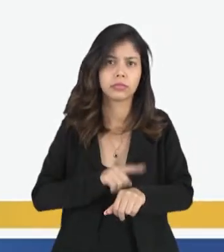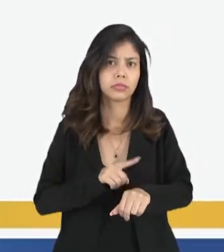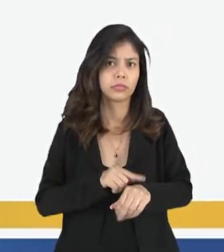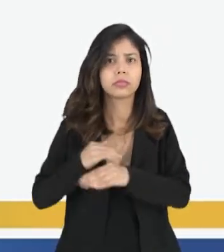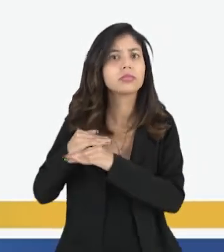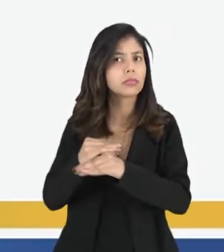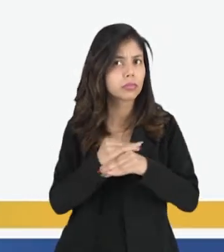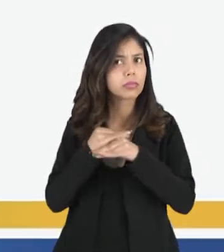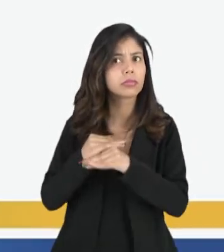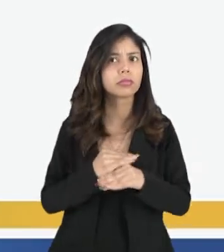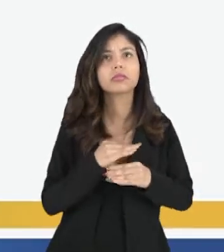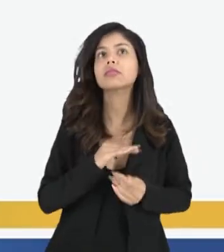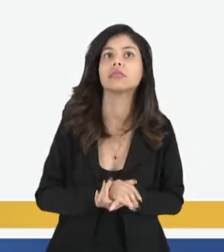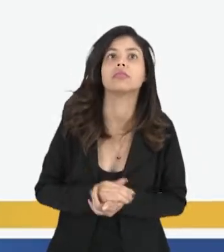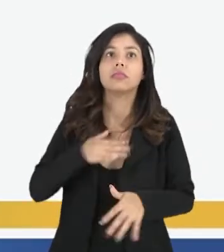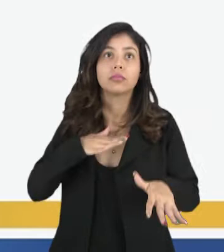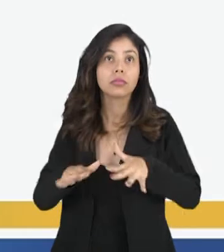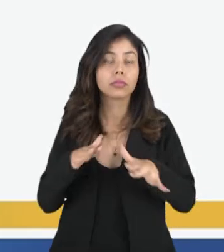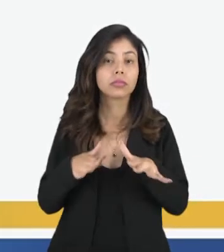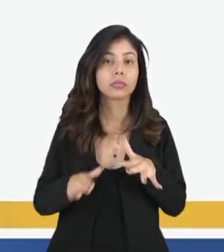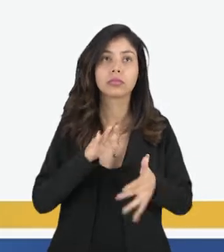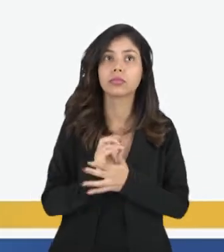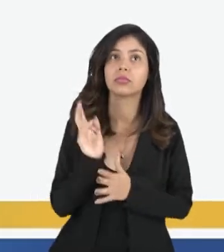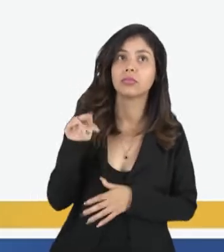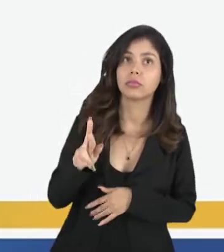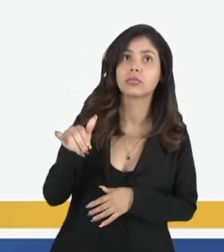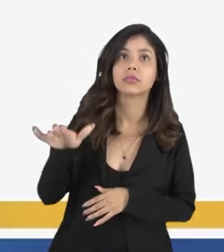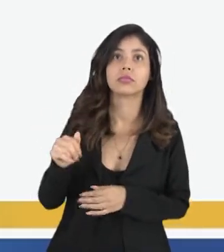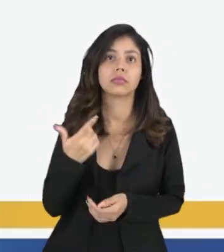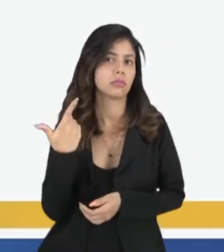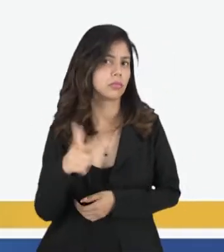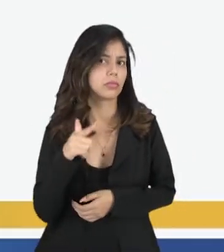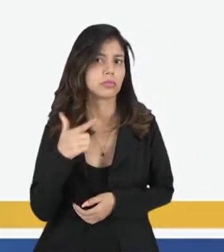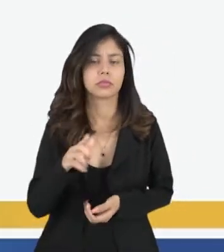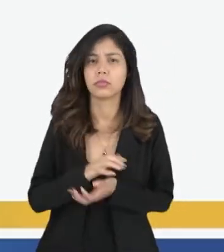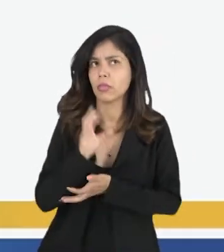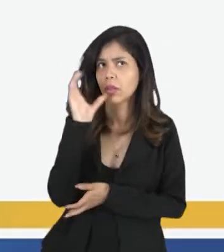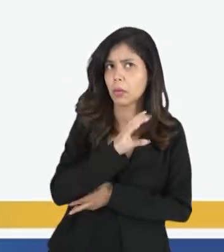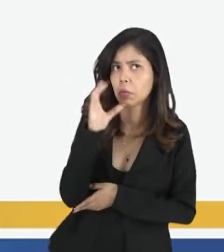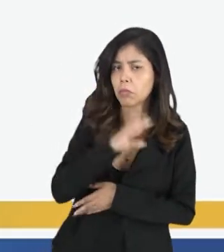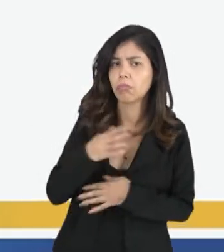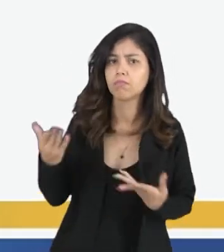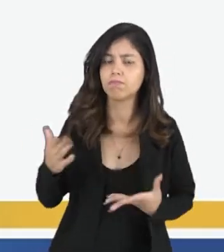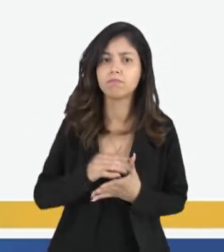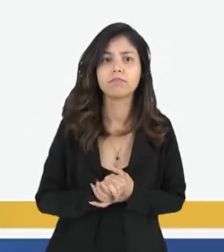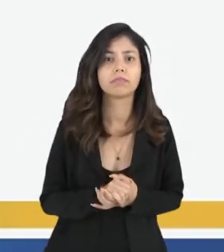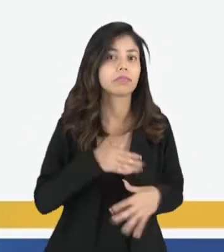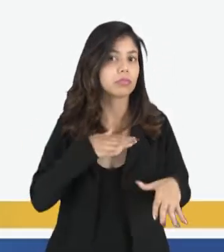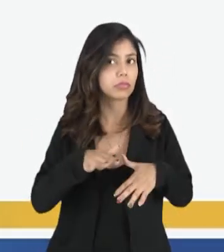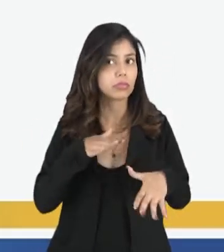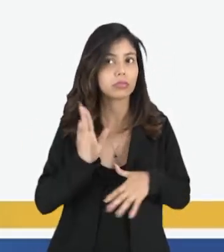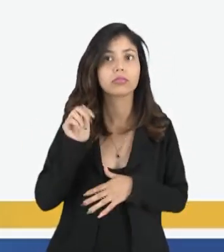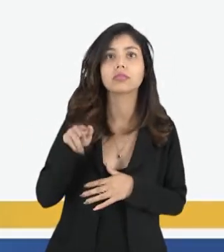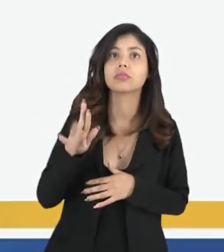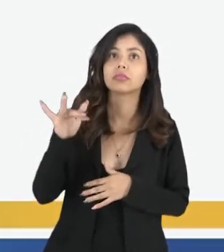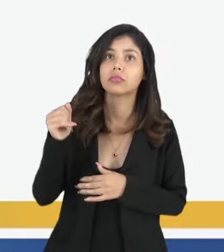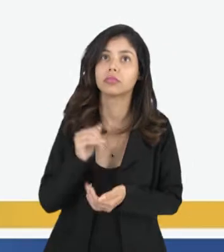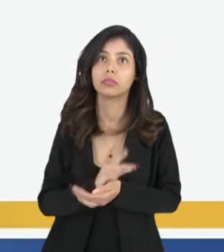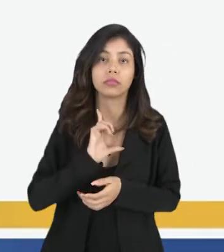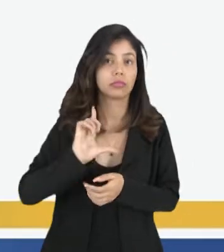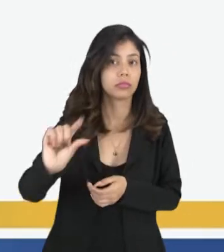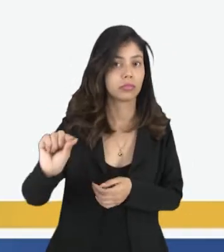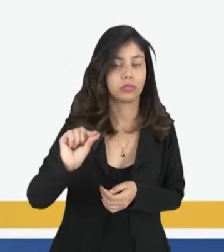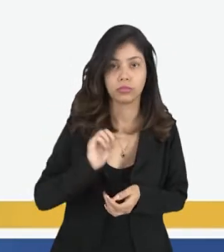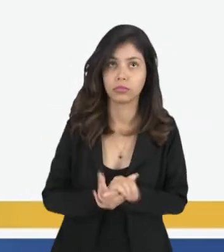iguais. No movimento uniforme, não há aceleração. Então, o movimento uniforme é o deslocamento